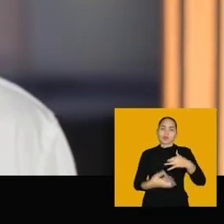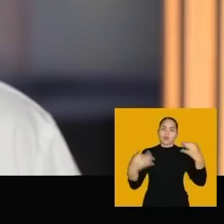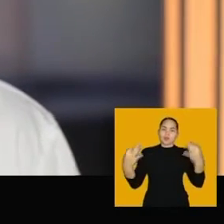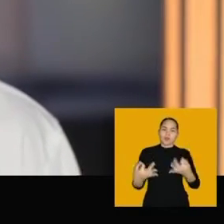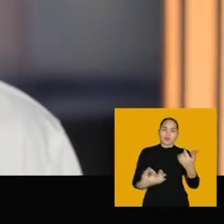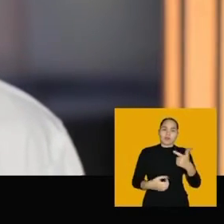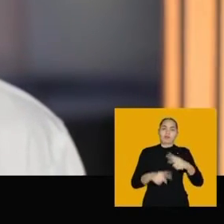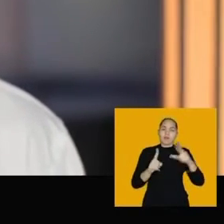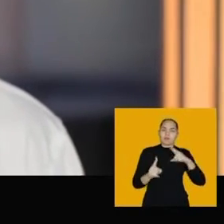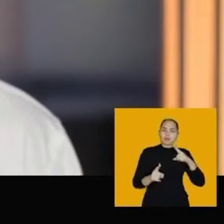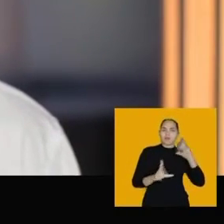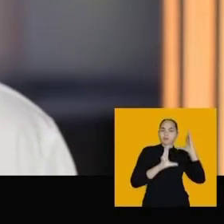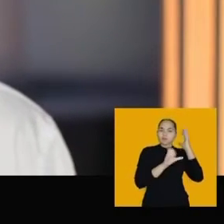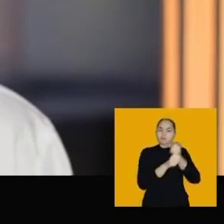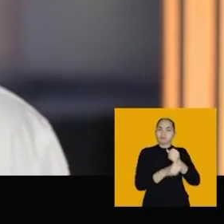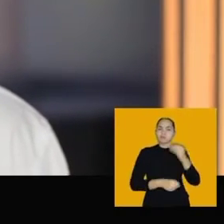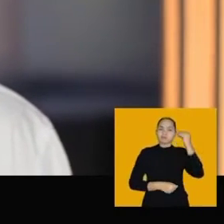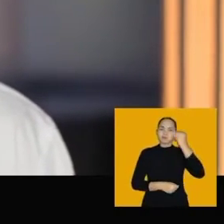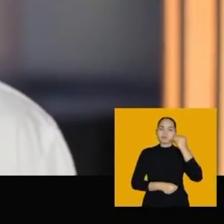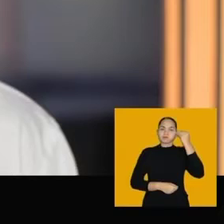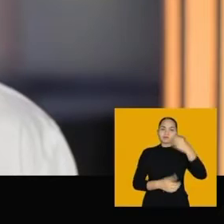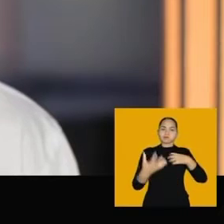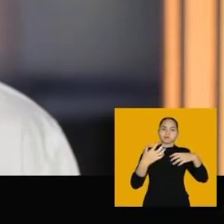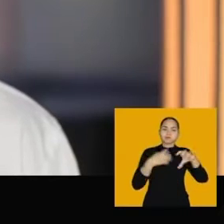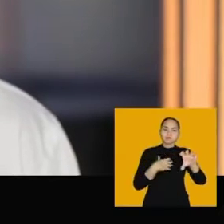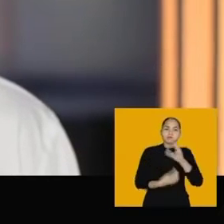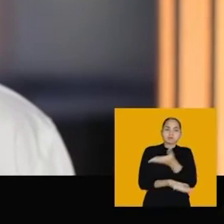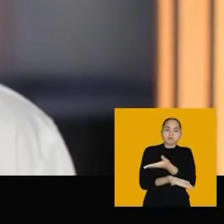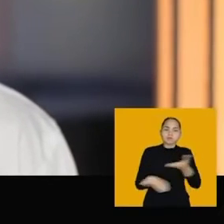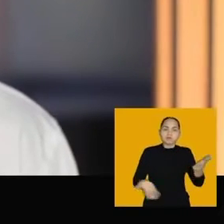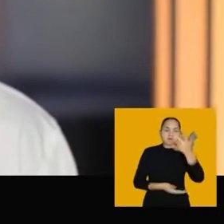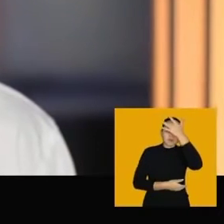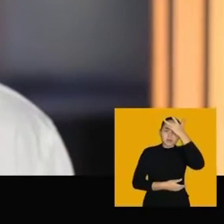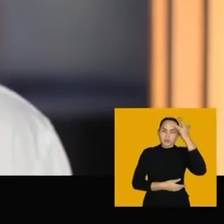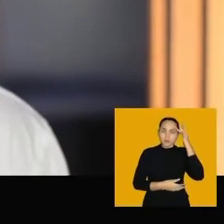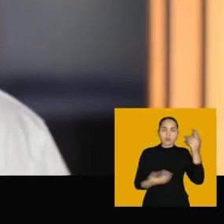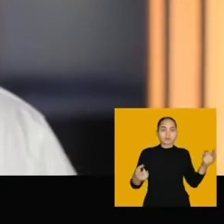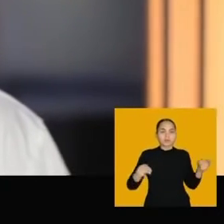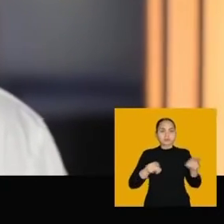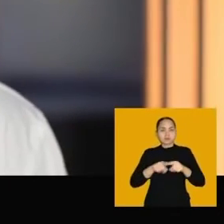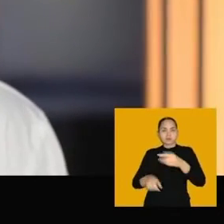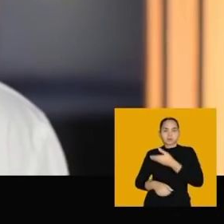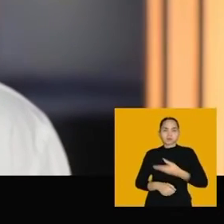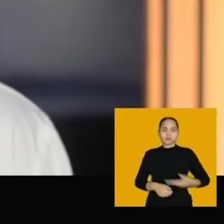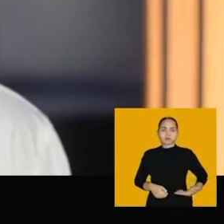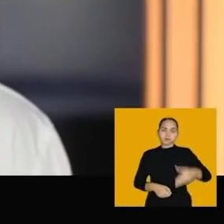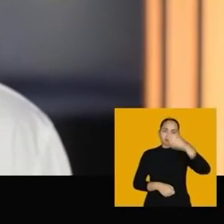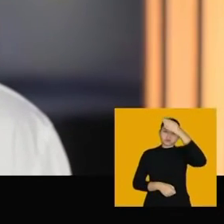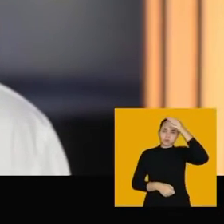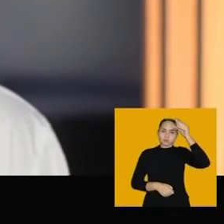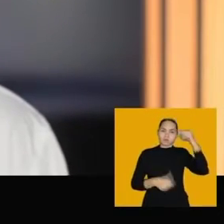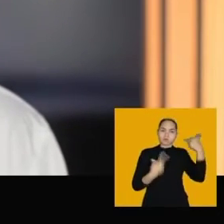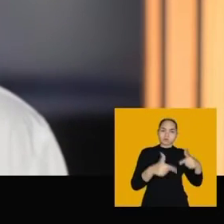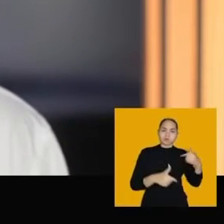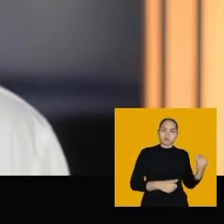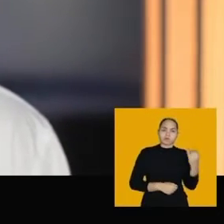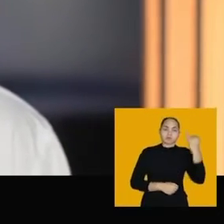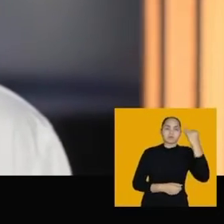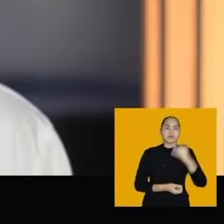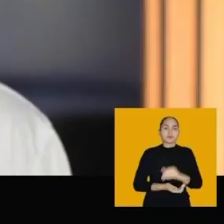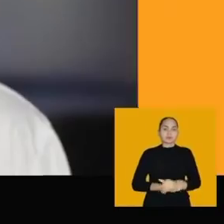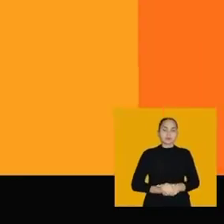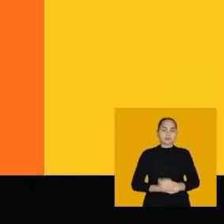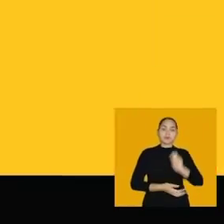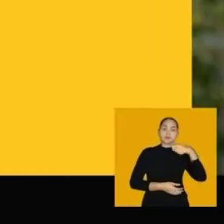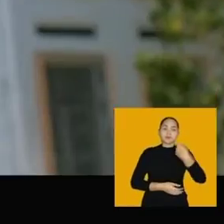renda. Não sou o salvador da pátria, mas eu tenho experiência, sensibilidade com as pessoas e uma forte parceria com o governador